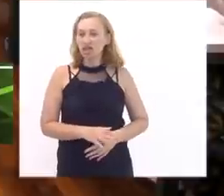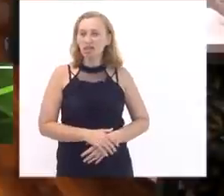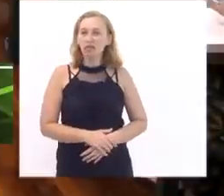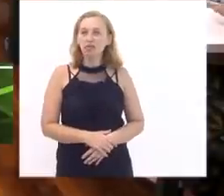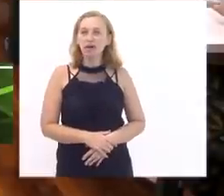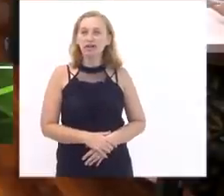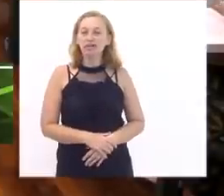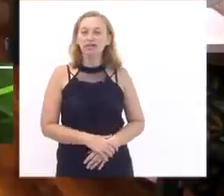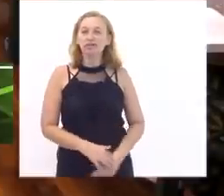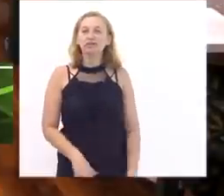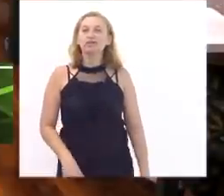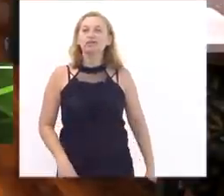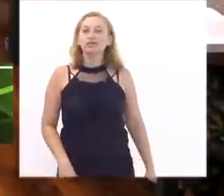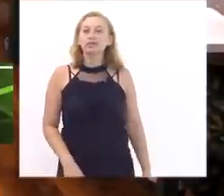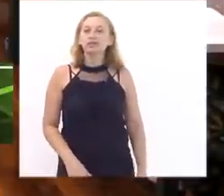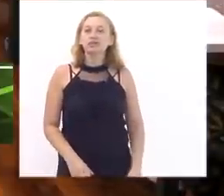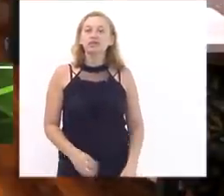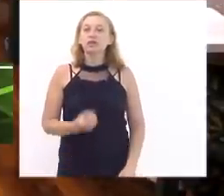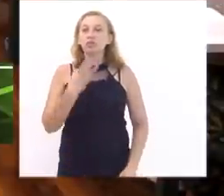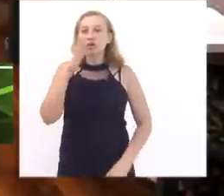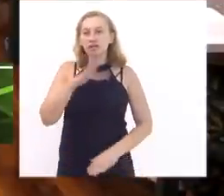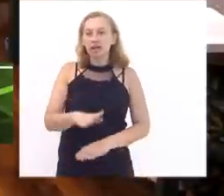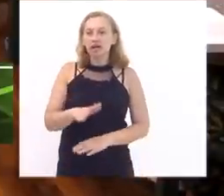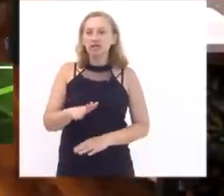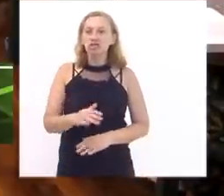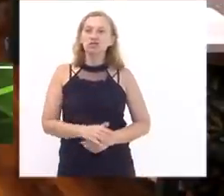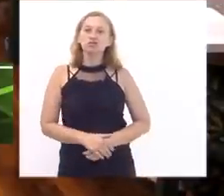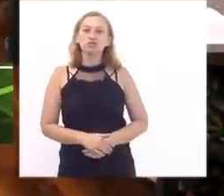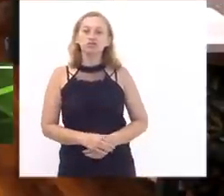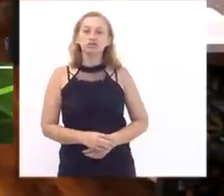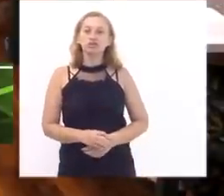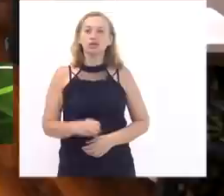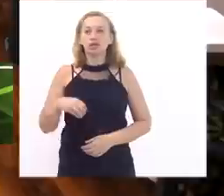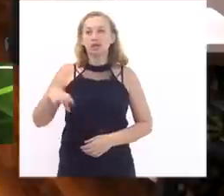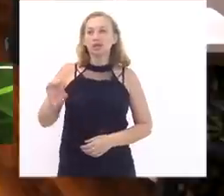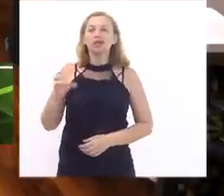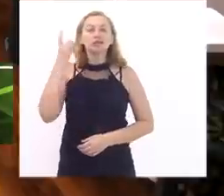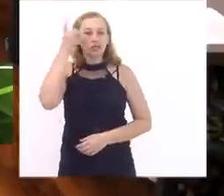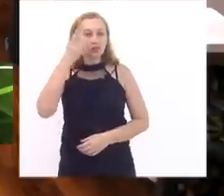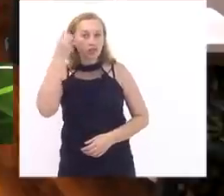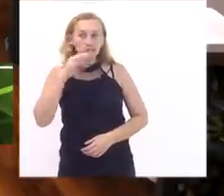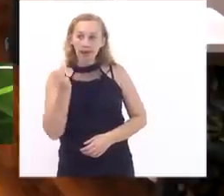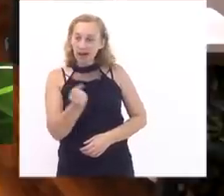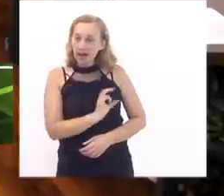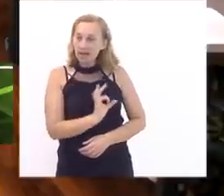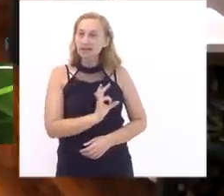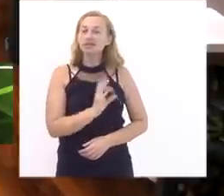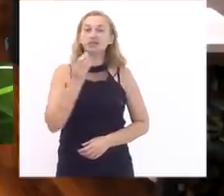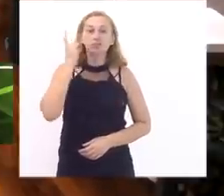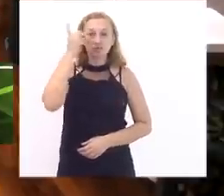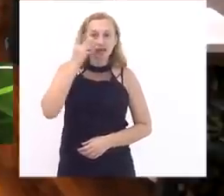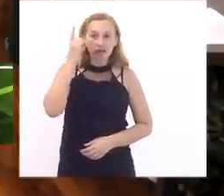Boa tarde, Carlos Mink. Boa tarde, deputada Marta, deputado Luiz,